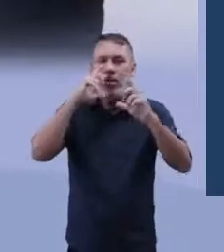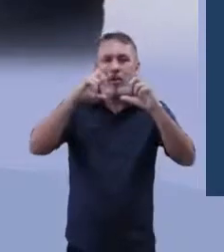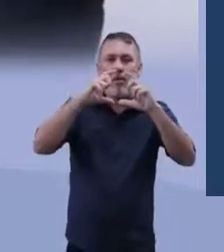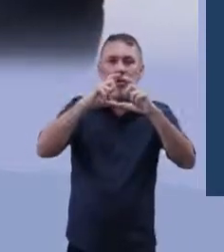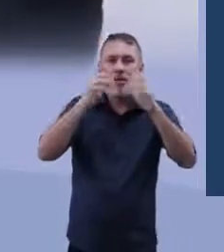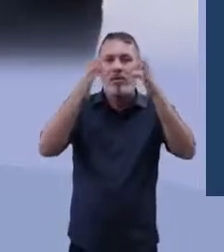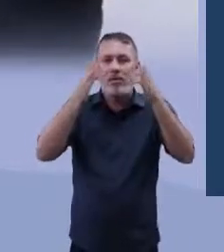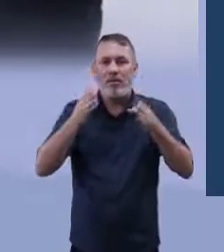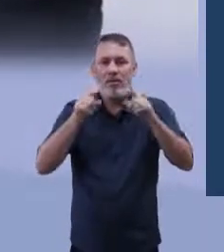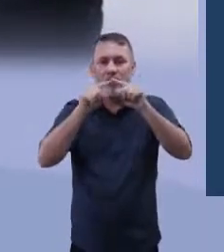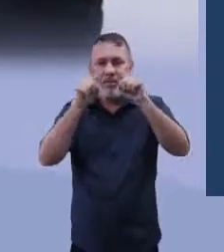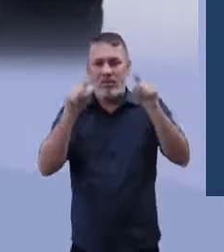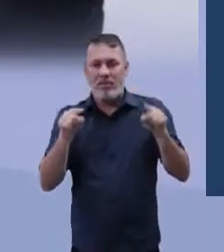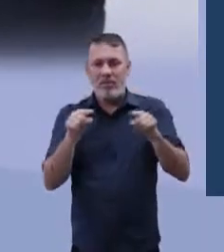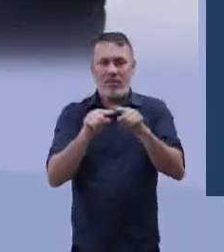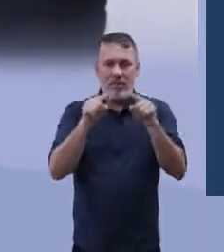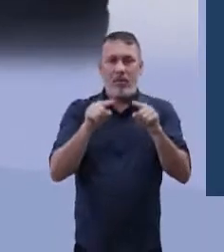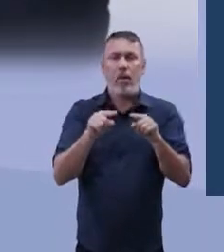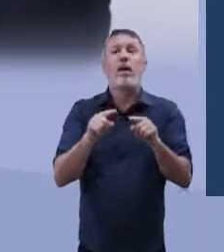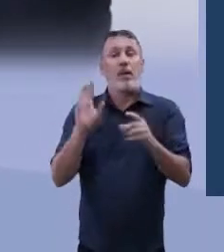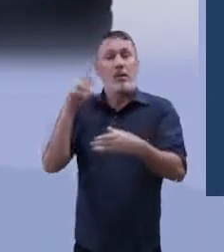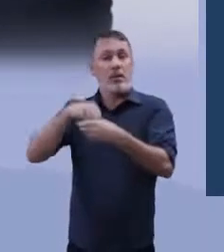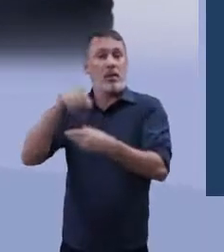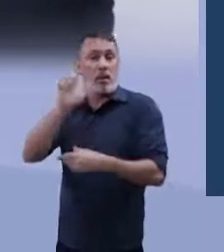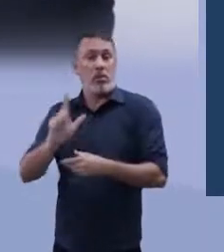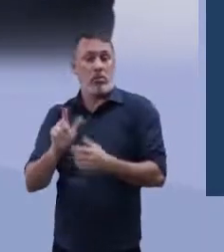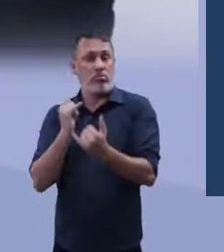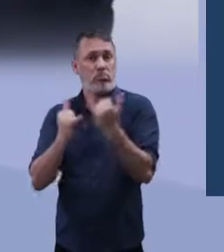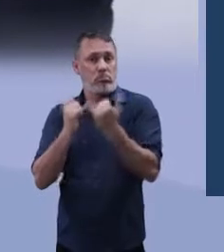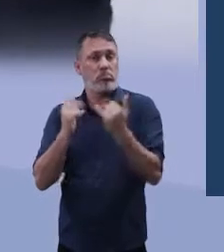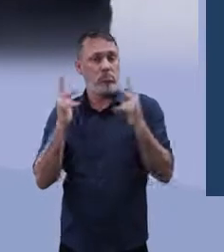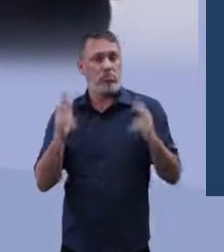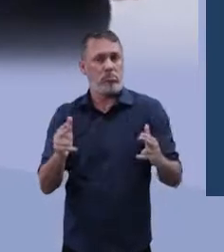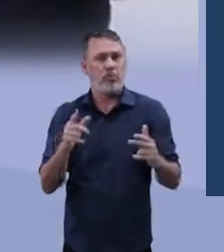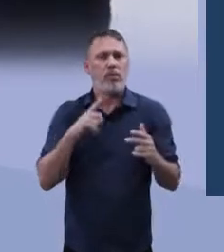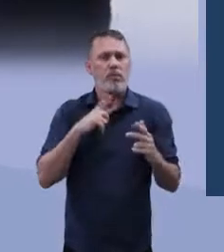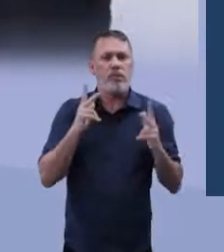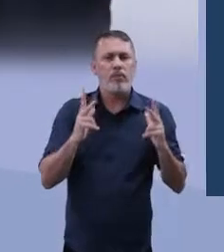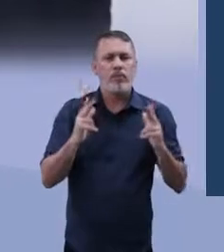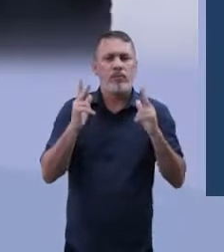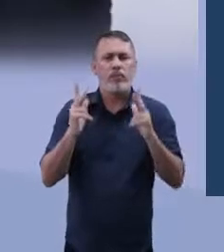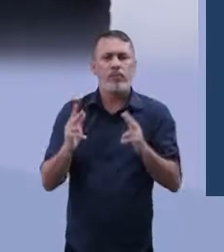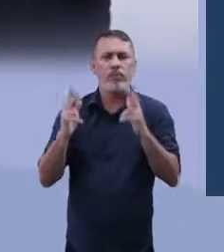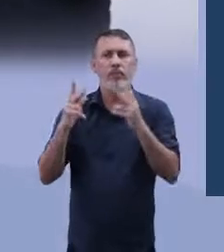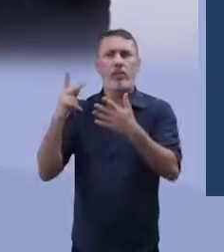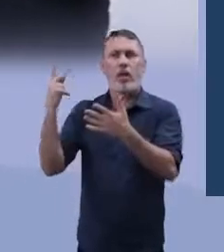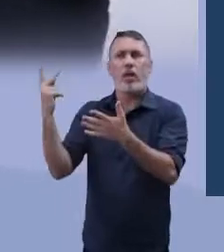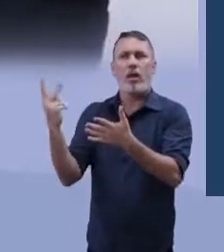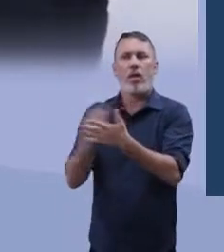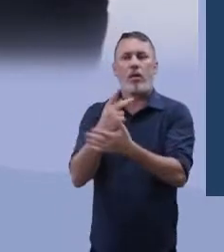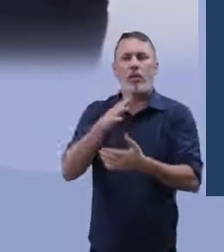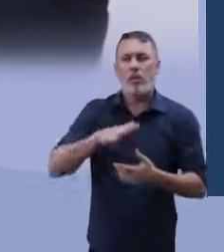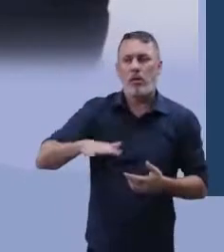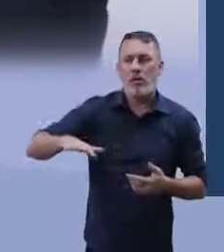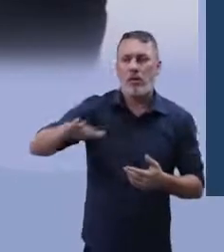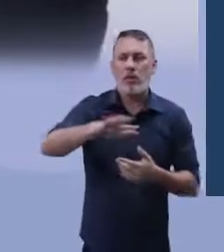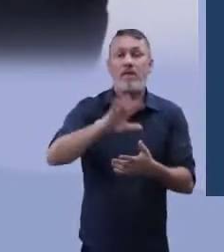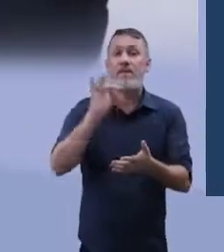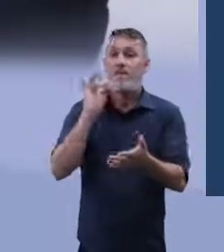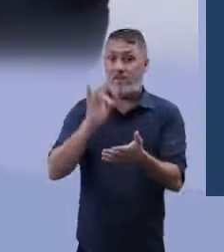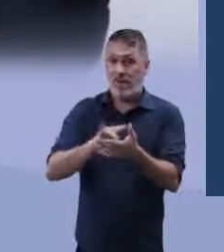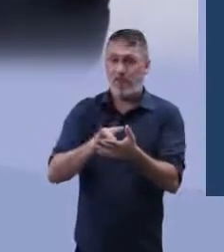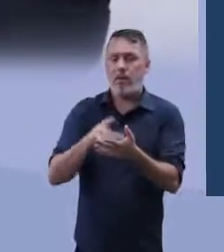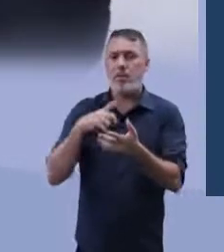na literatura também ocorrerá a mesma coisa. Fragmentos da realidade. A realidade